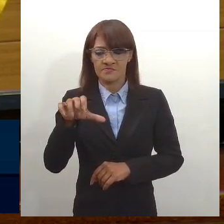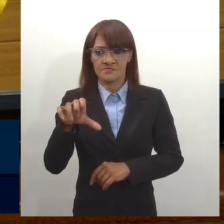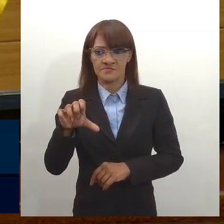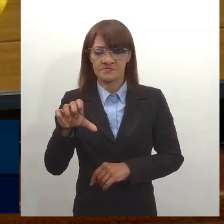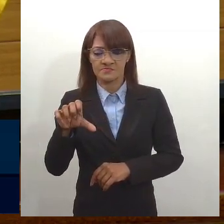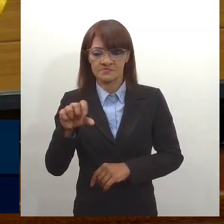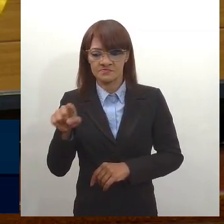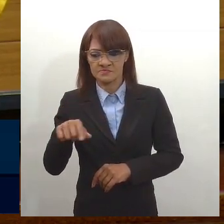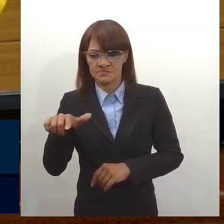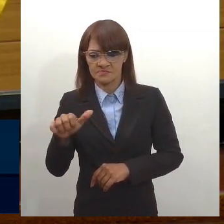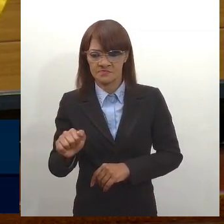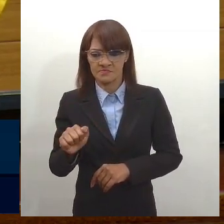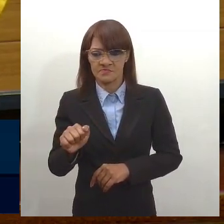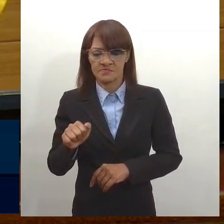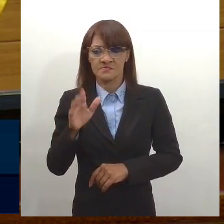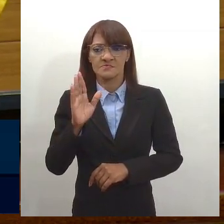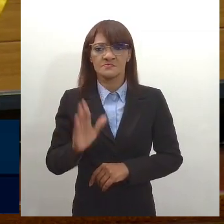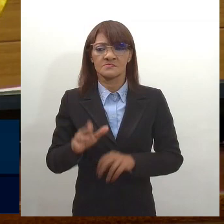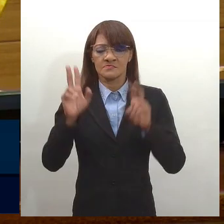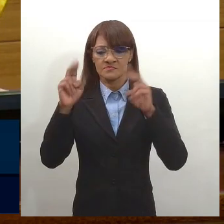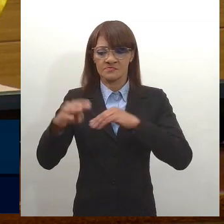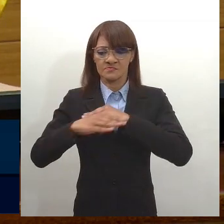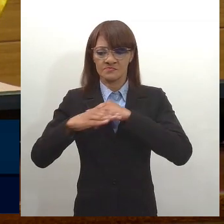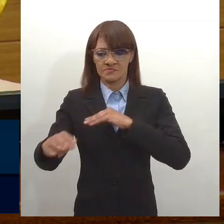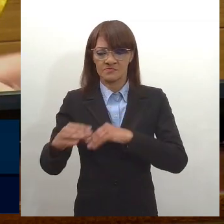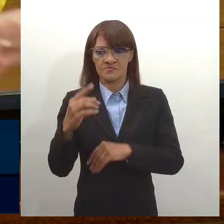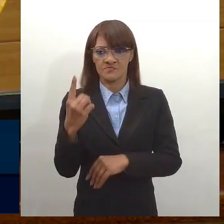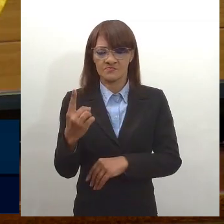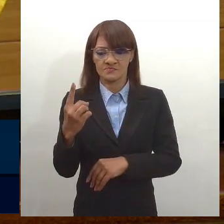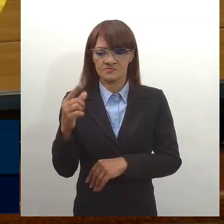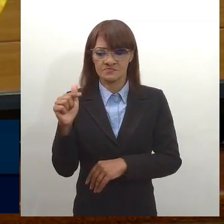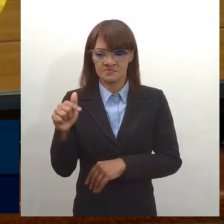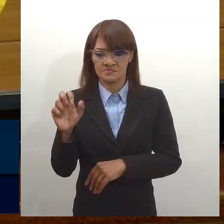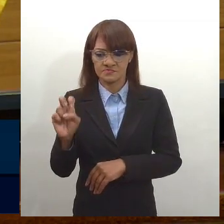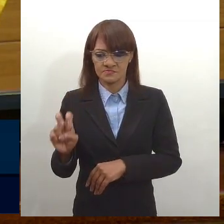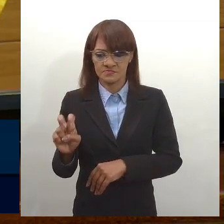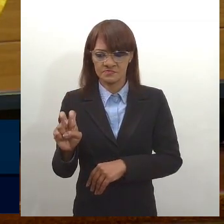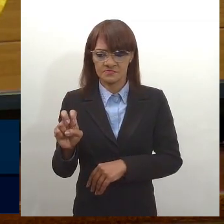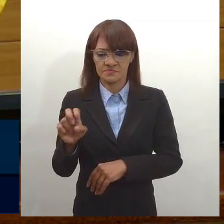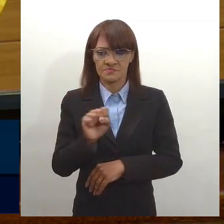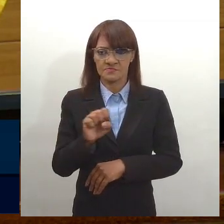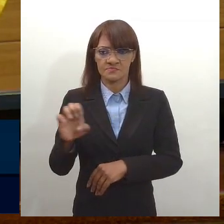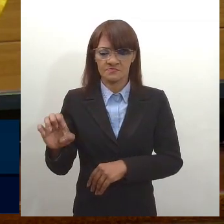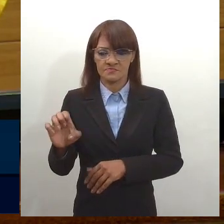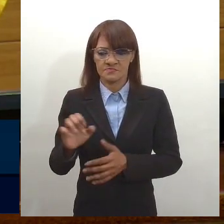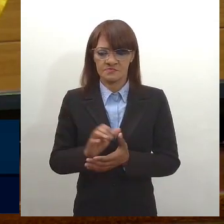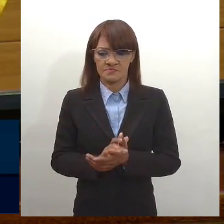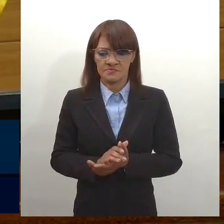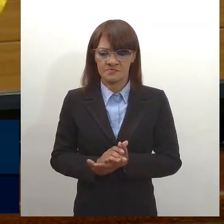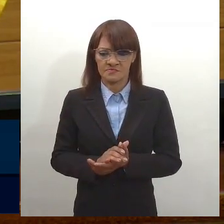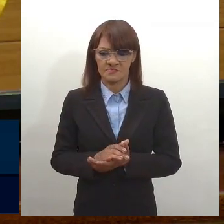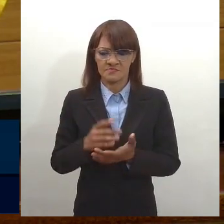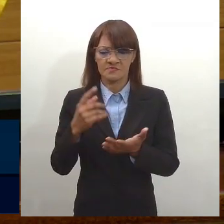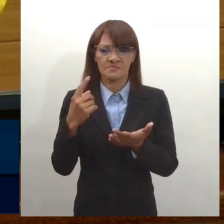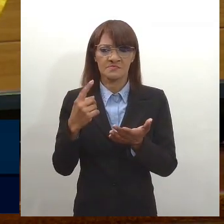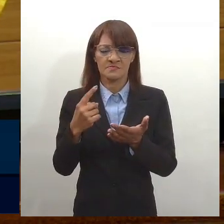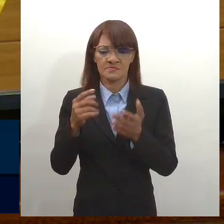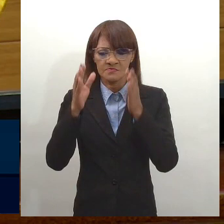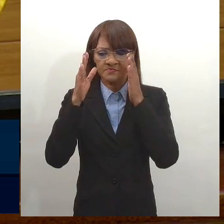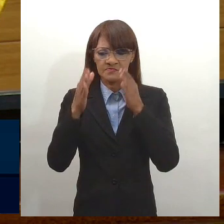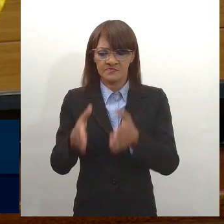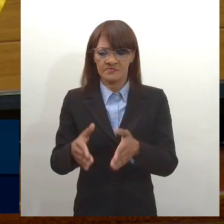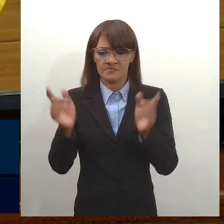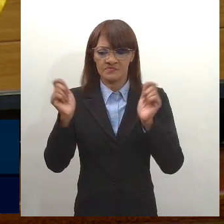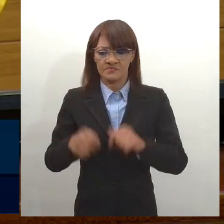rodovia 175SE. Uma convocação com fundamento na competência regimental que nos é